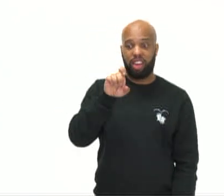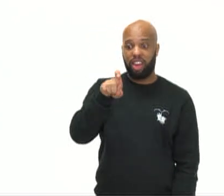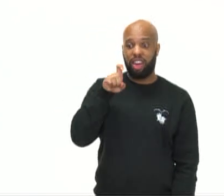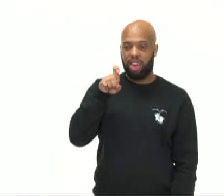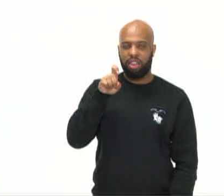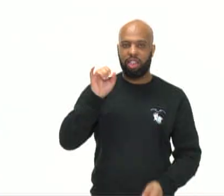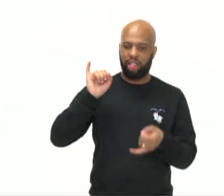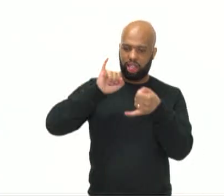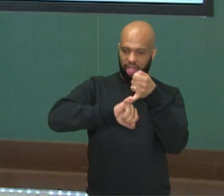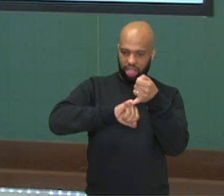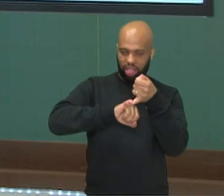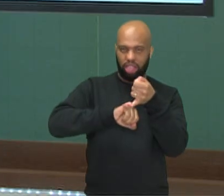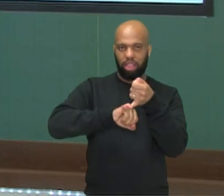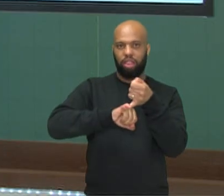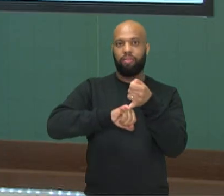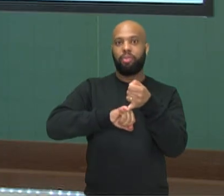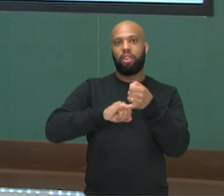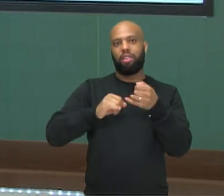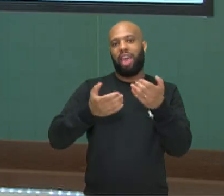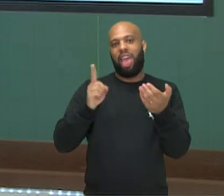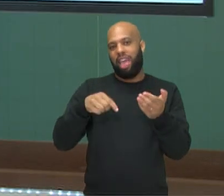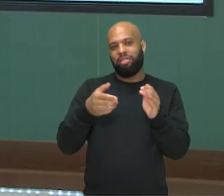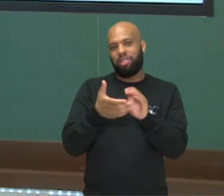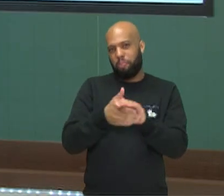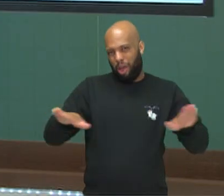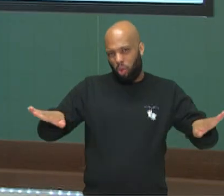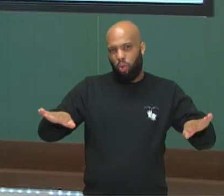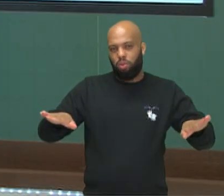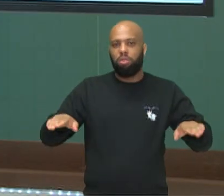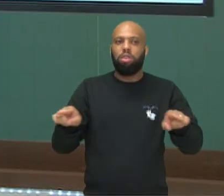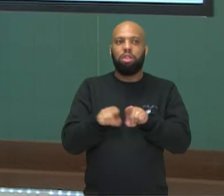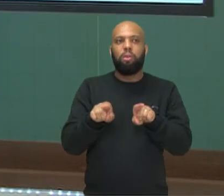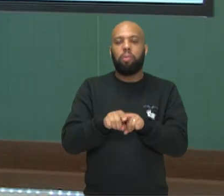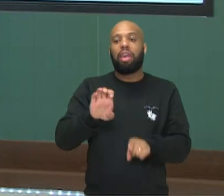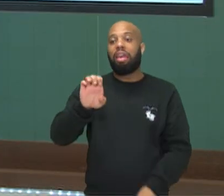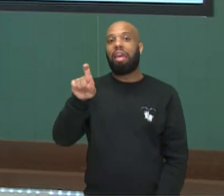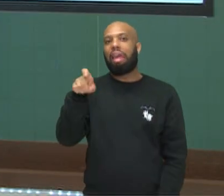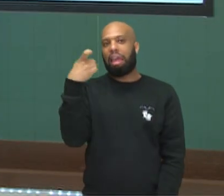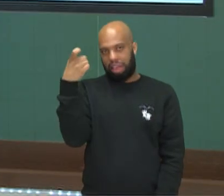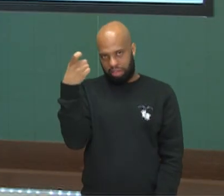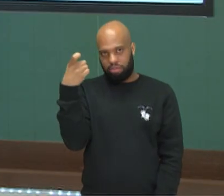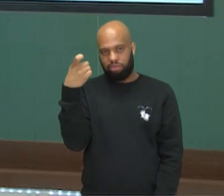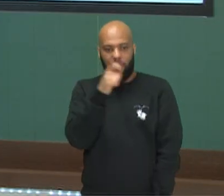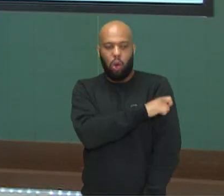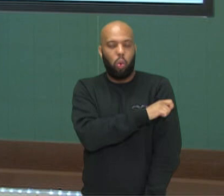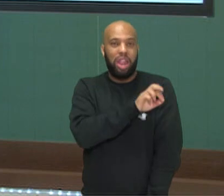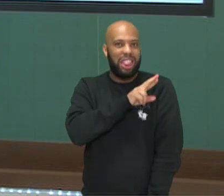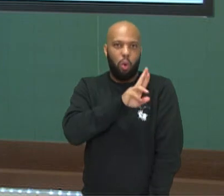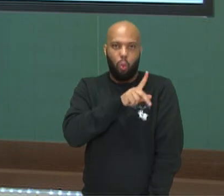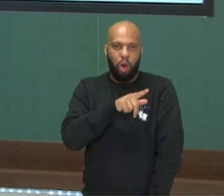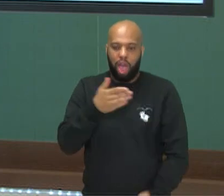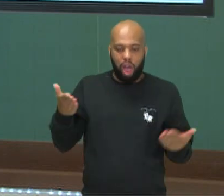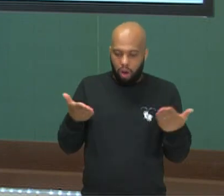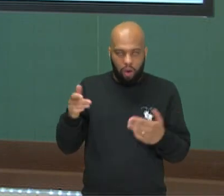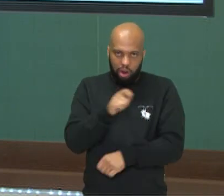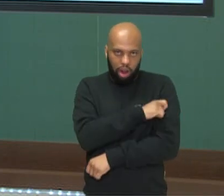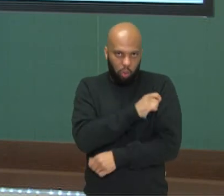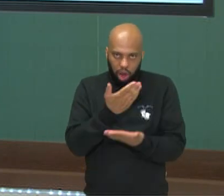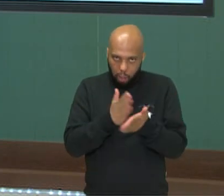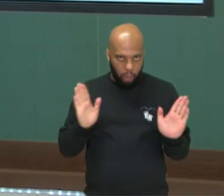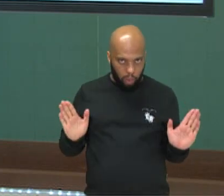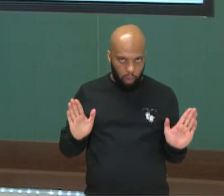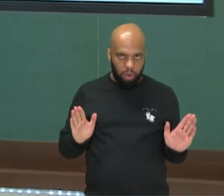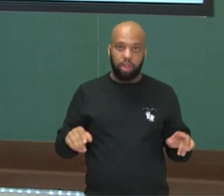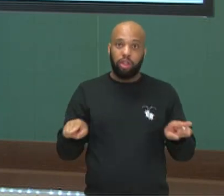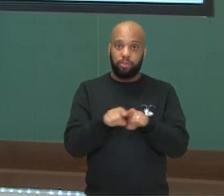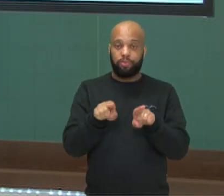ex-amante, separação, ex-aluno, que não pertence, que não é mais aluno. E a palavra casamento